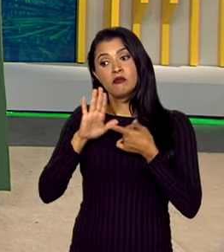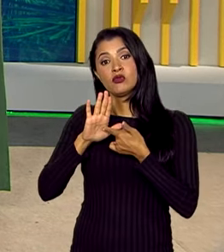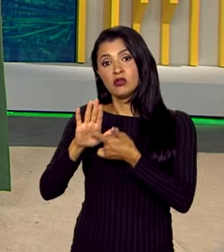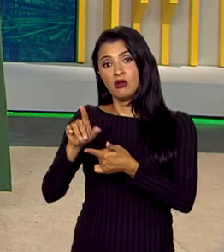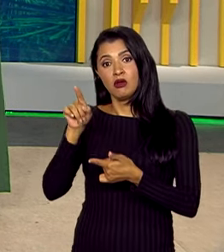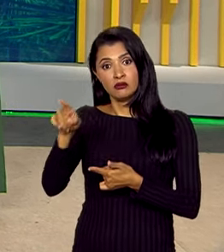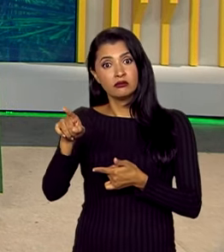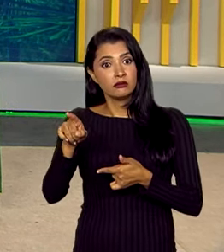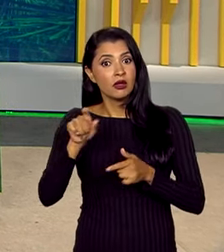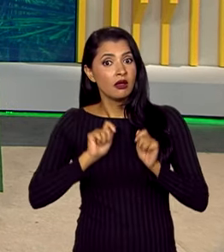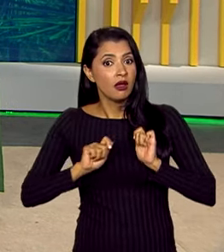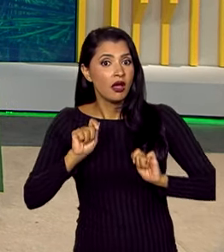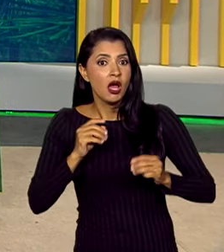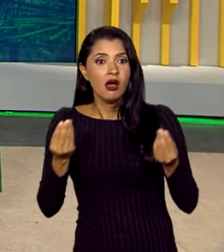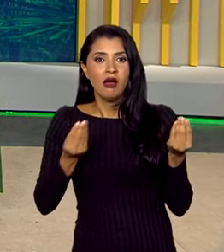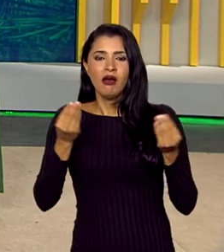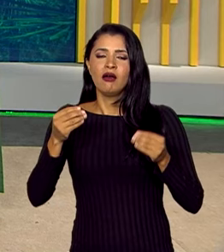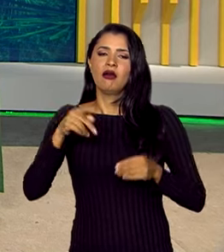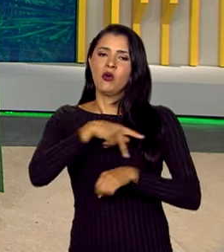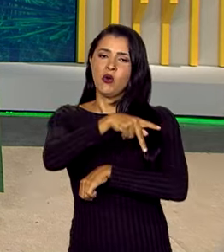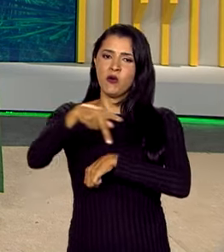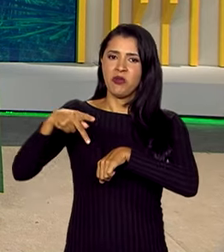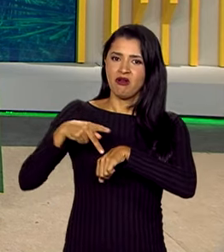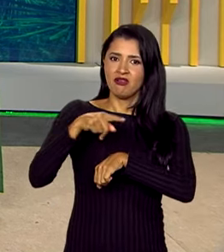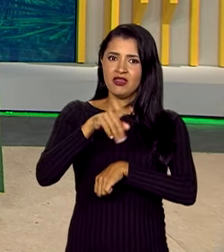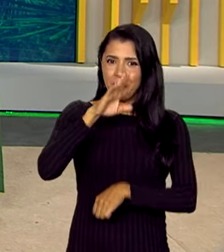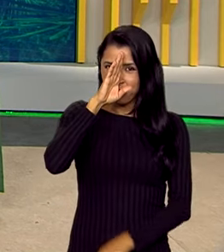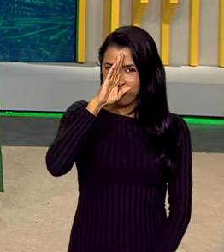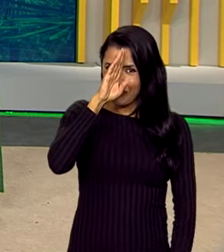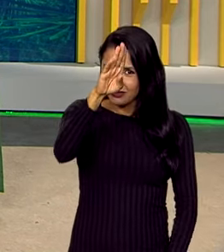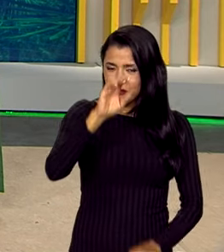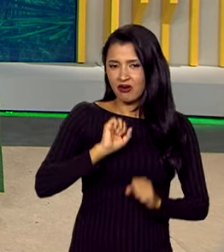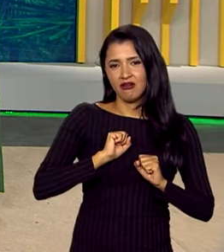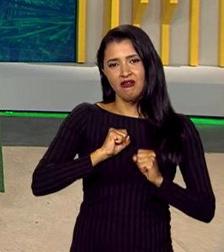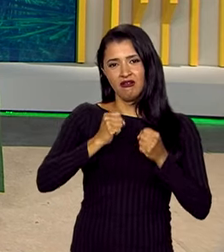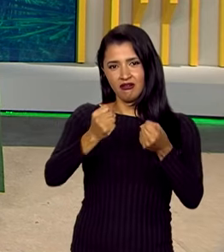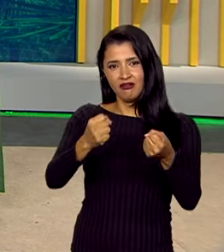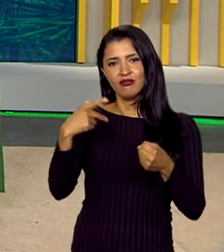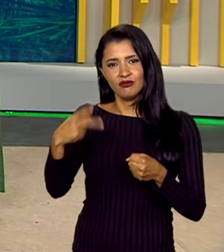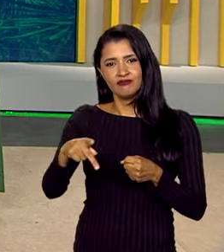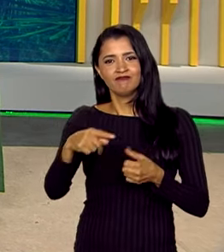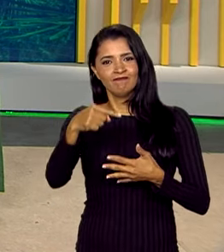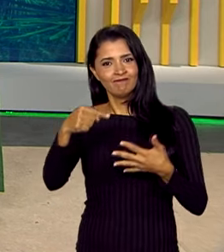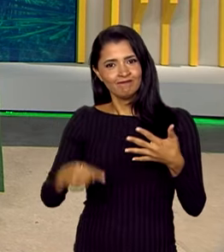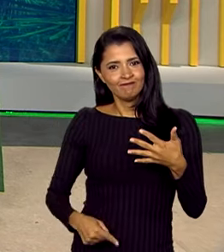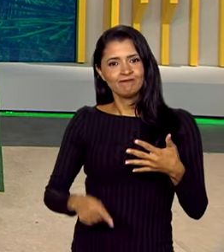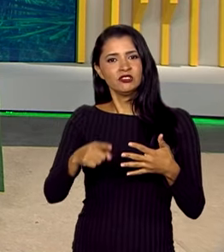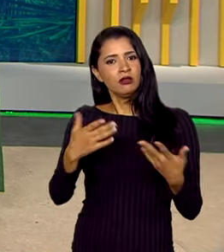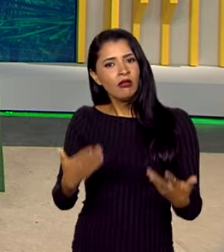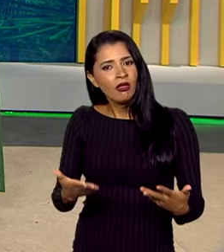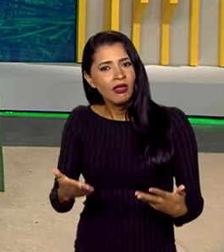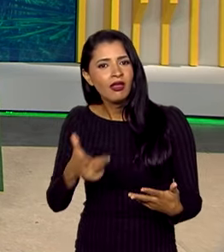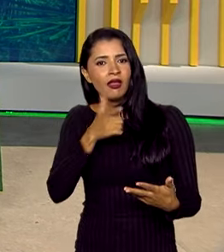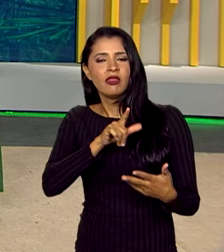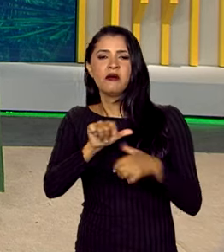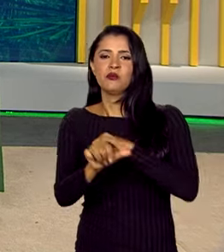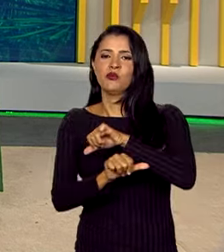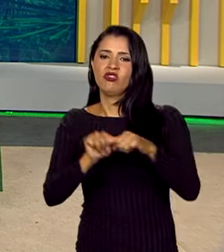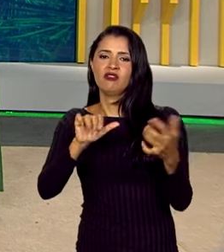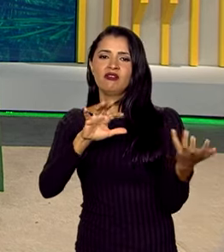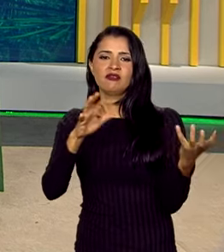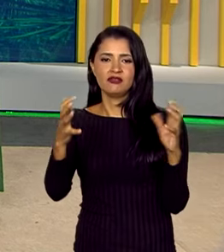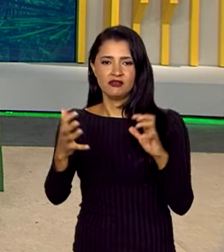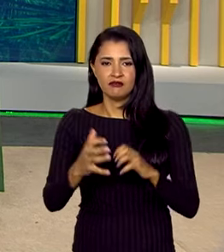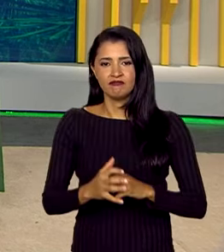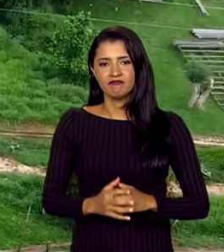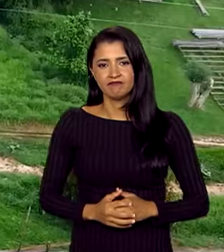A expectativa é que o país seja ainda um dos principais defensores das ações de suavização das mudanças